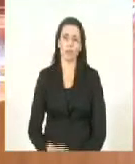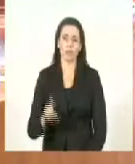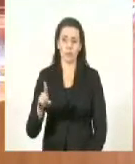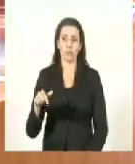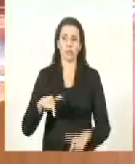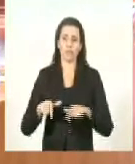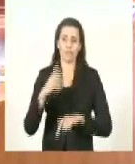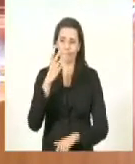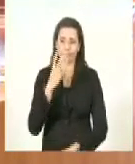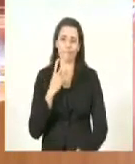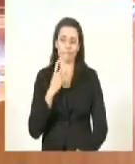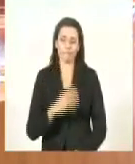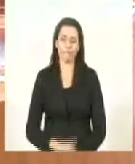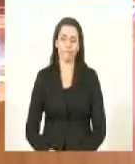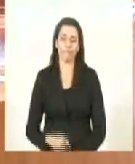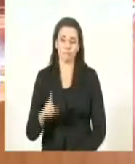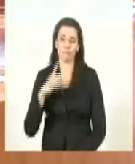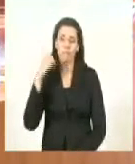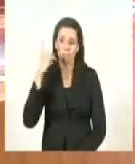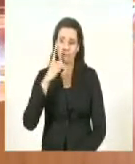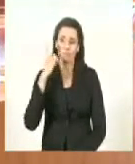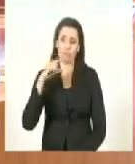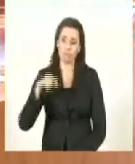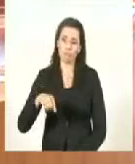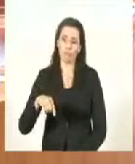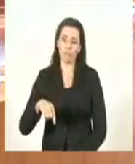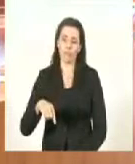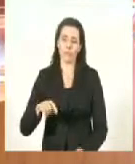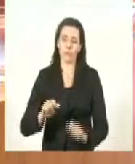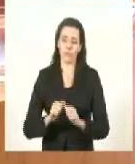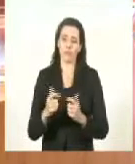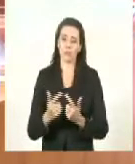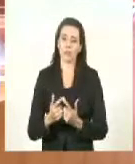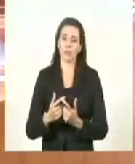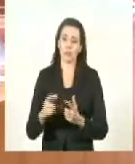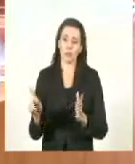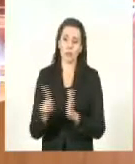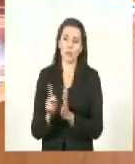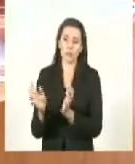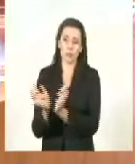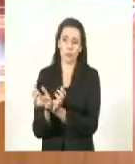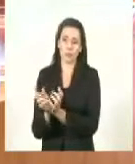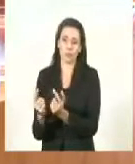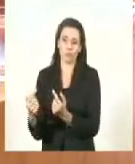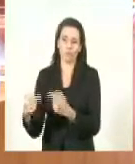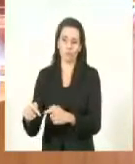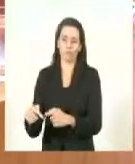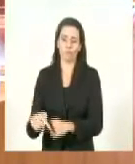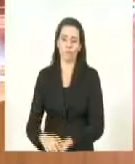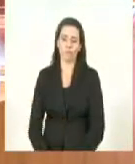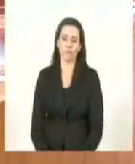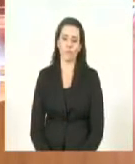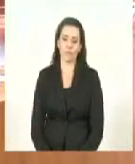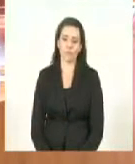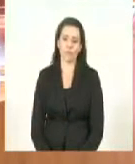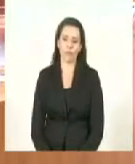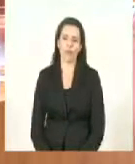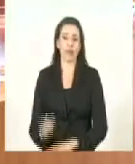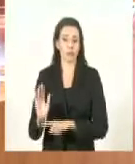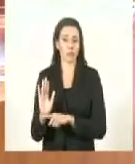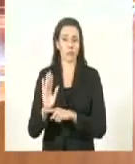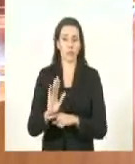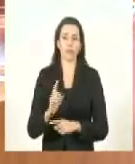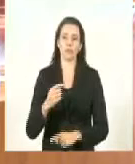aqui de oposição, dando sua contribuição. Quero ressaltar aqui que Vossa